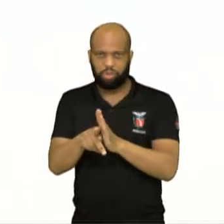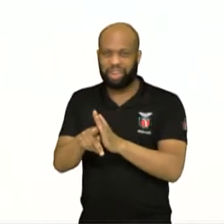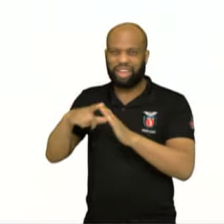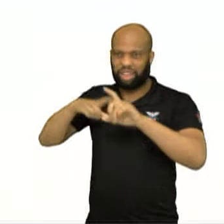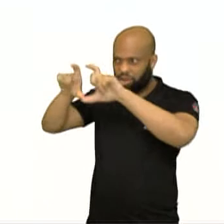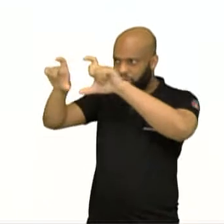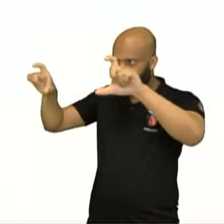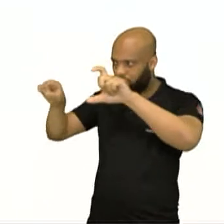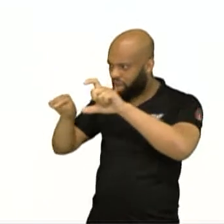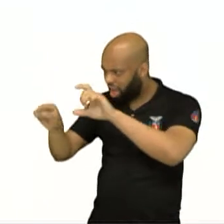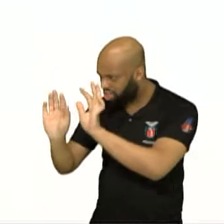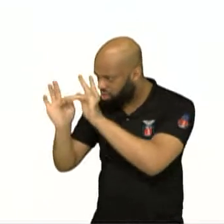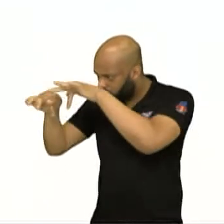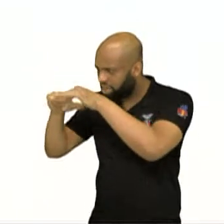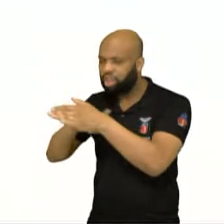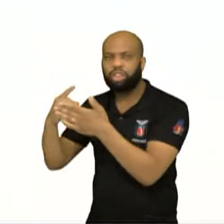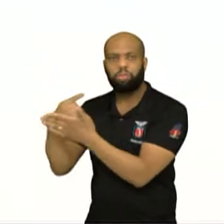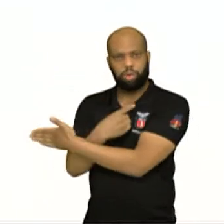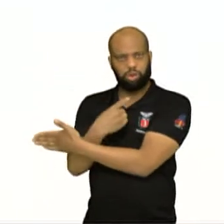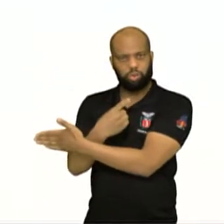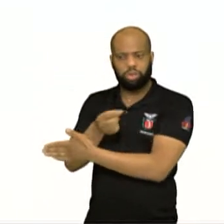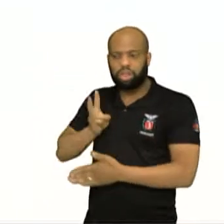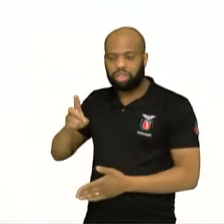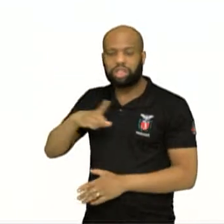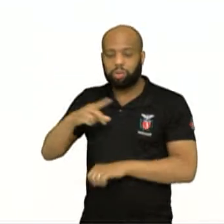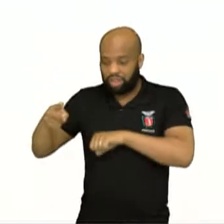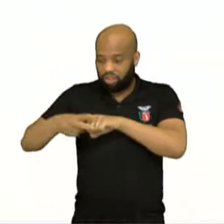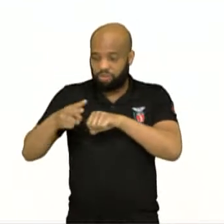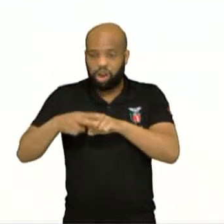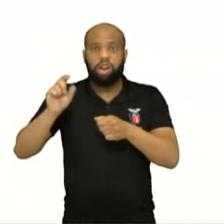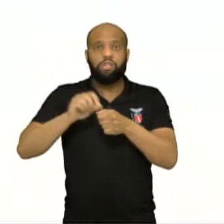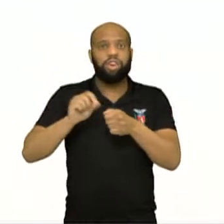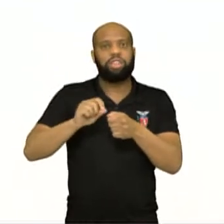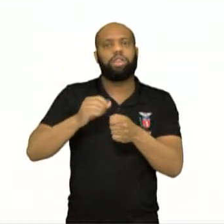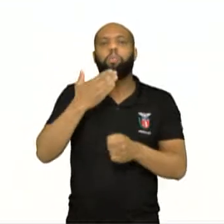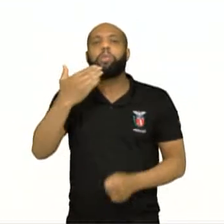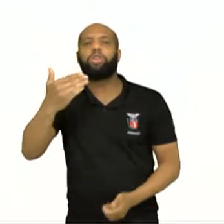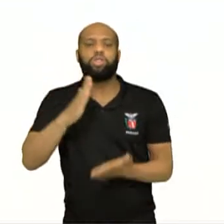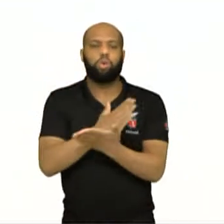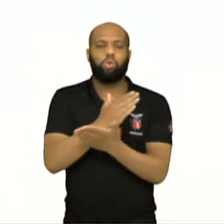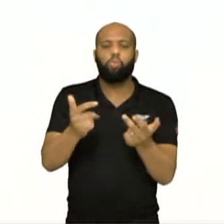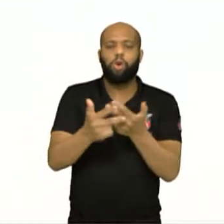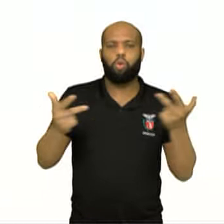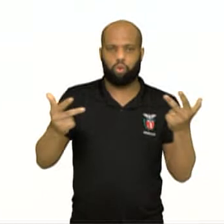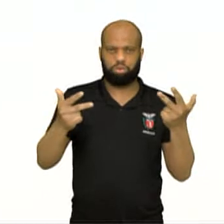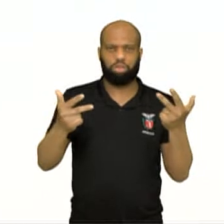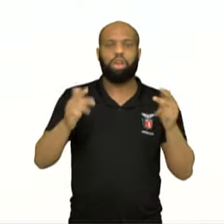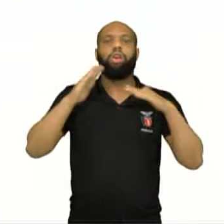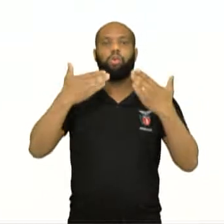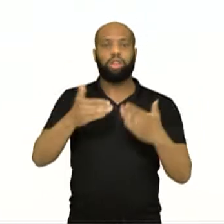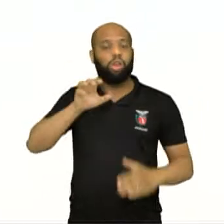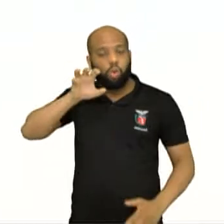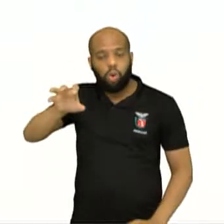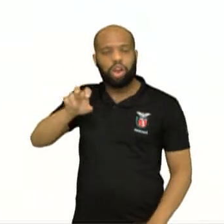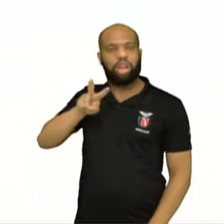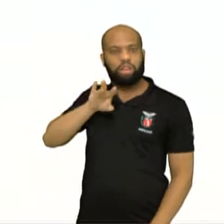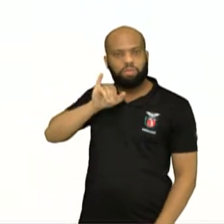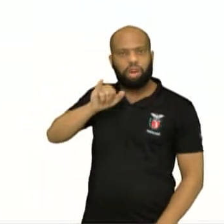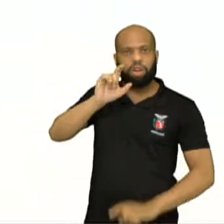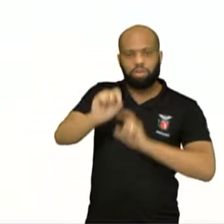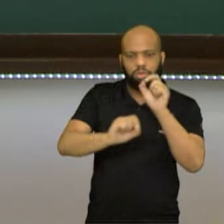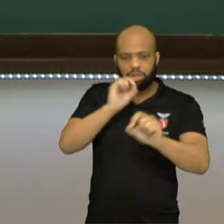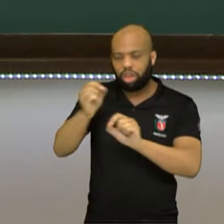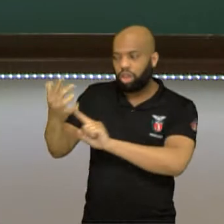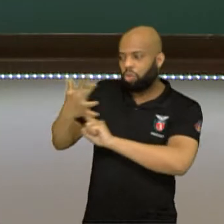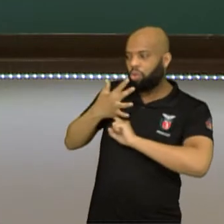uma pergunta e sempre vem um verbo, né, uma ação, o que eu tenho que fazer. Então, é ali que diz